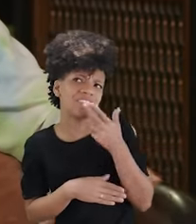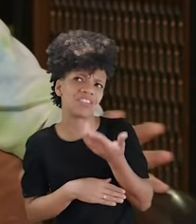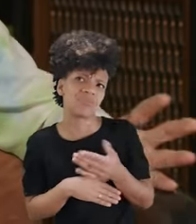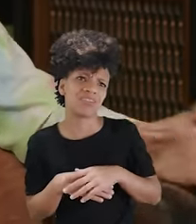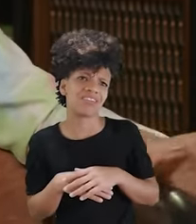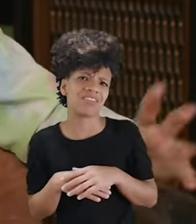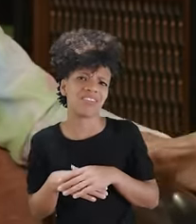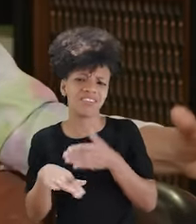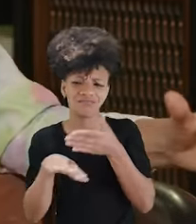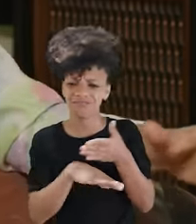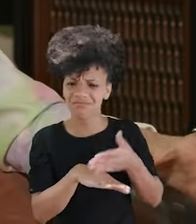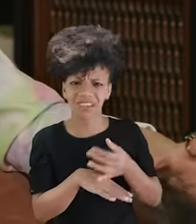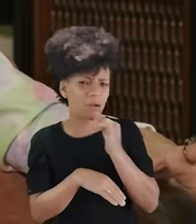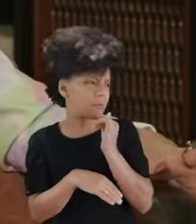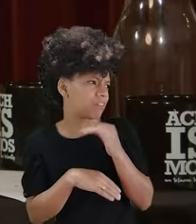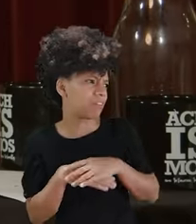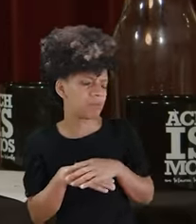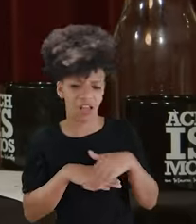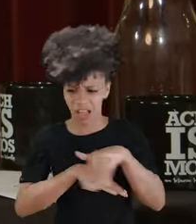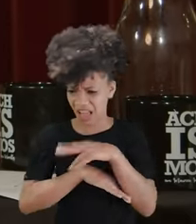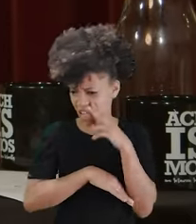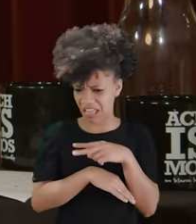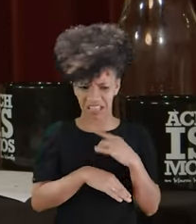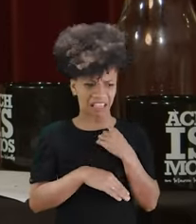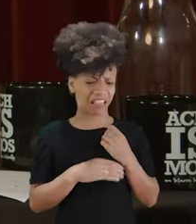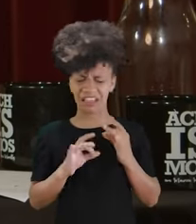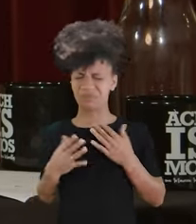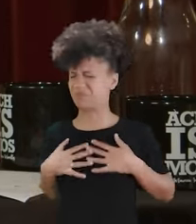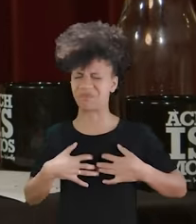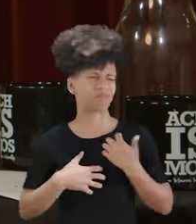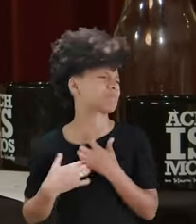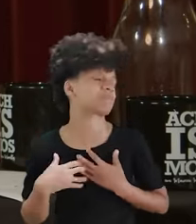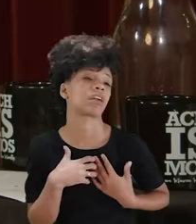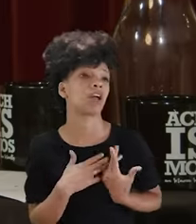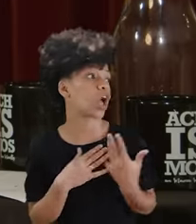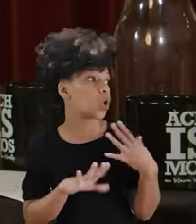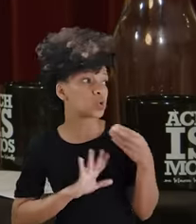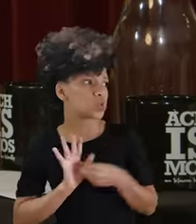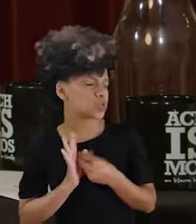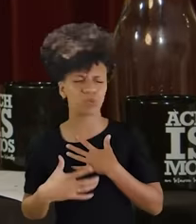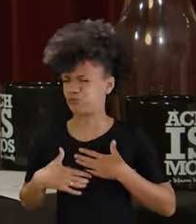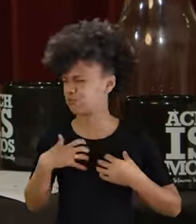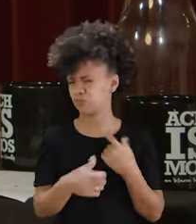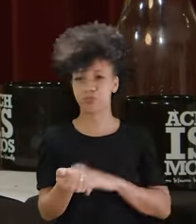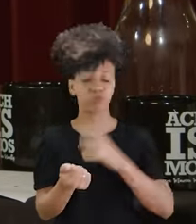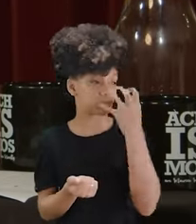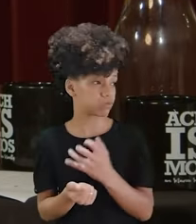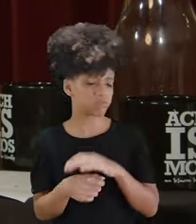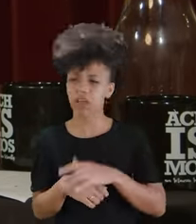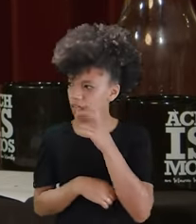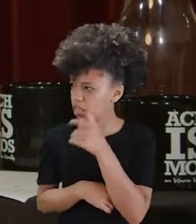aquele me irritava sabe tudo me irritava muito interessante você é uma pessoa que viajou o mundo e